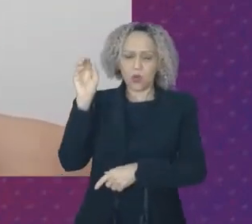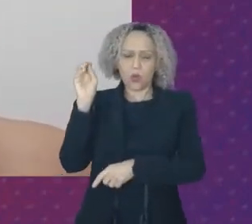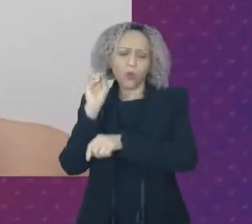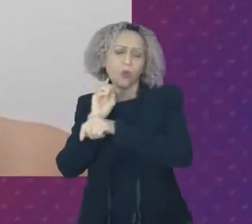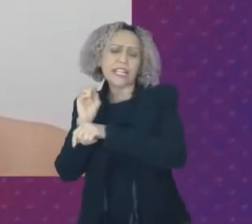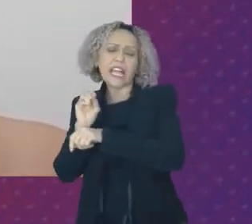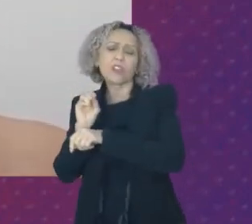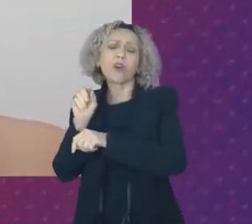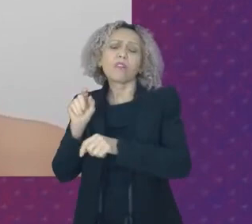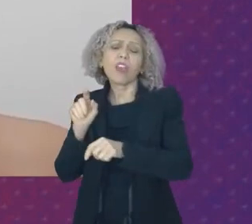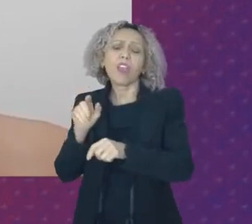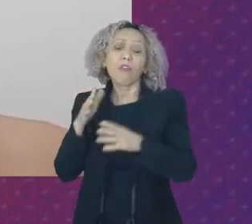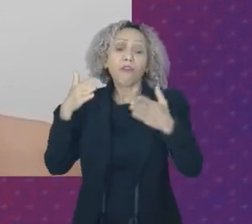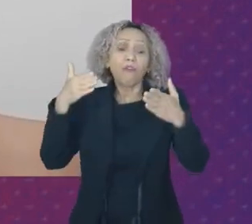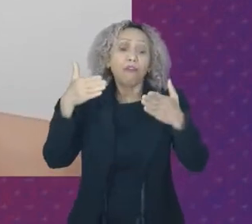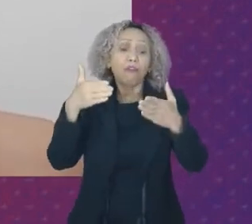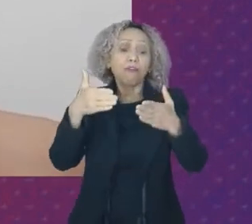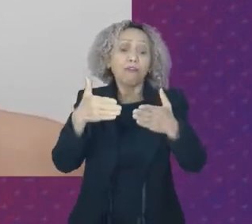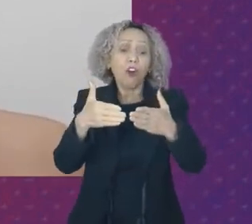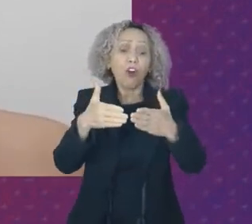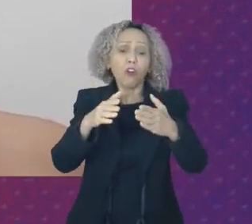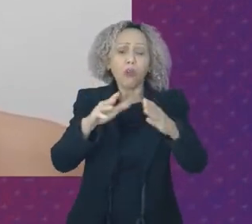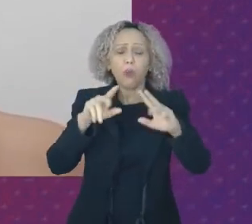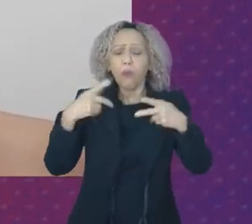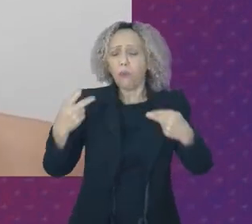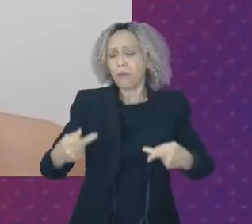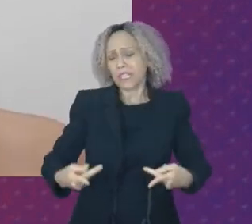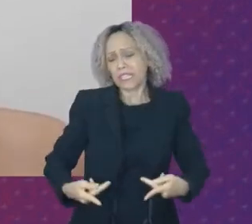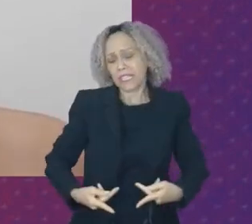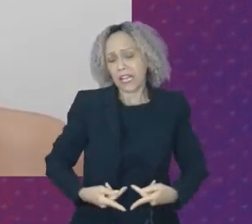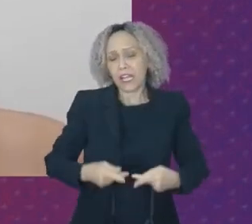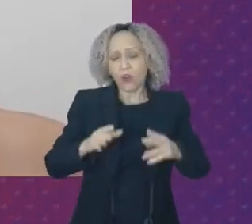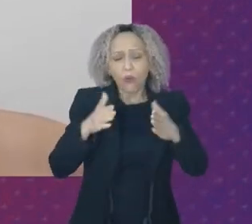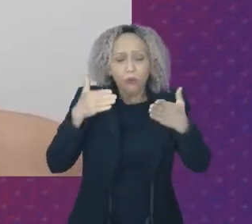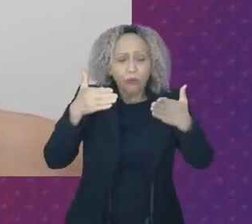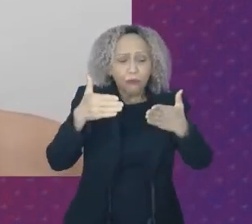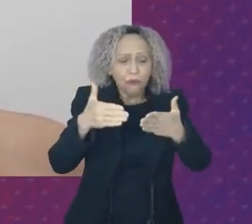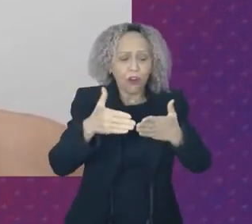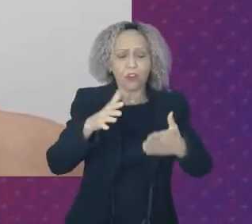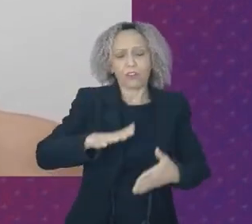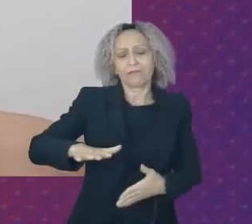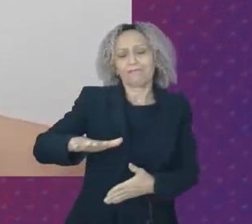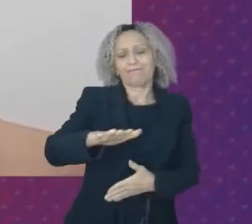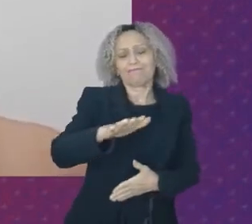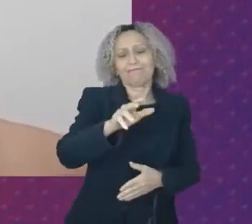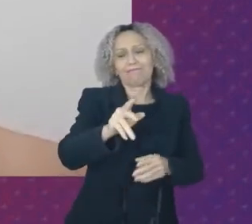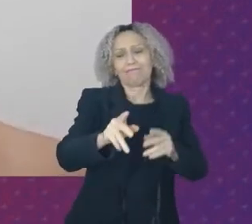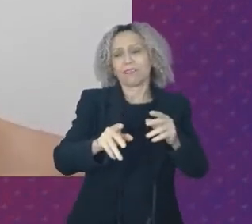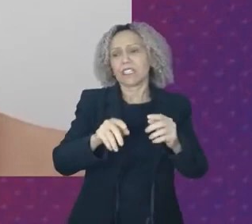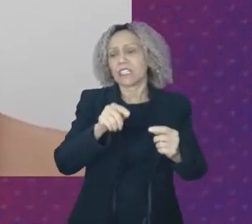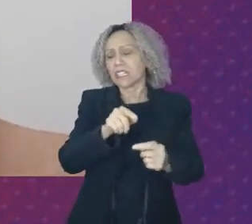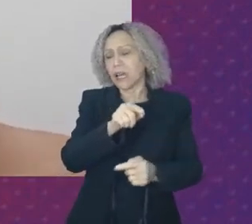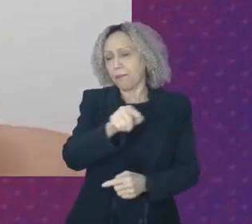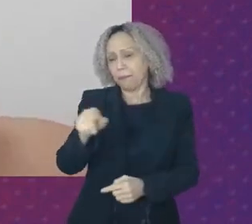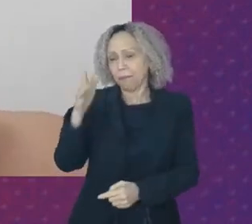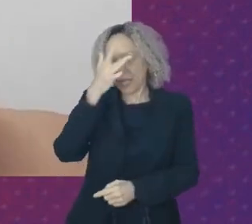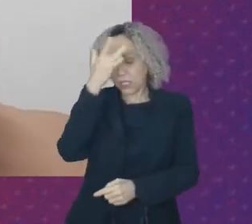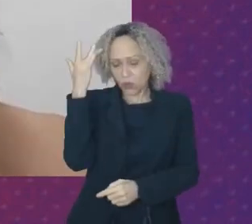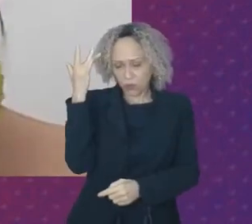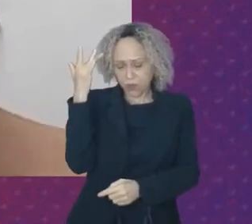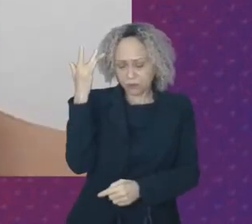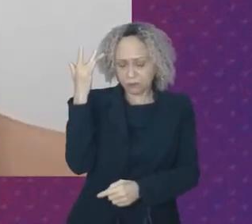humanizada. A ideia é ajudar as pessoas. Então, o cuidador ele se coloca como aquela pessoa que está ali